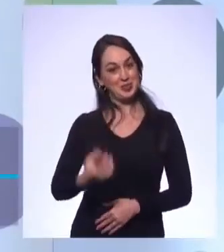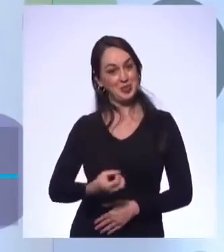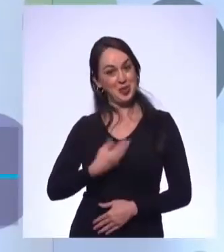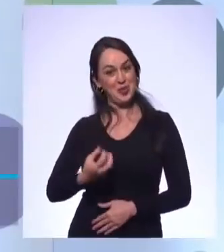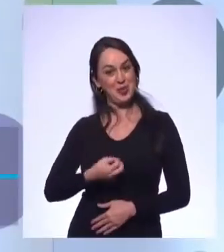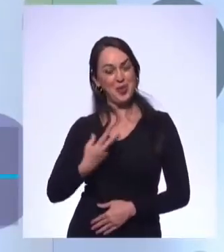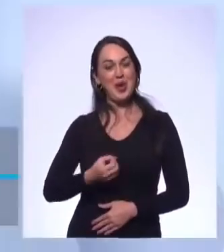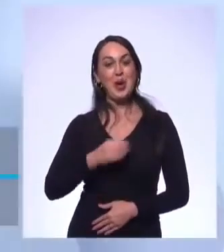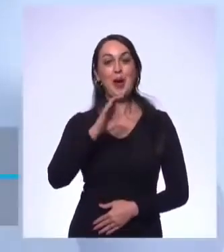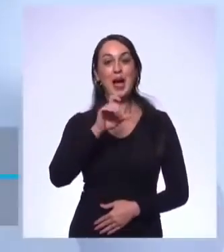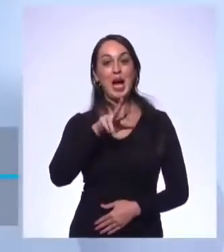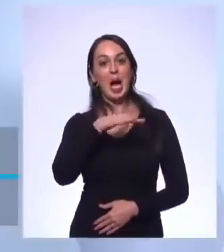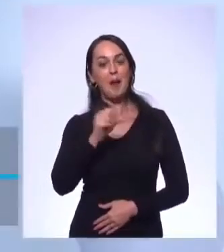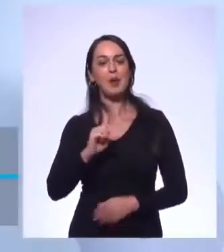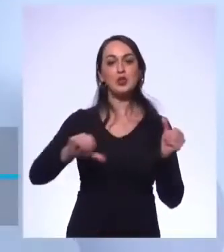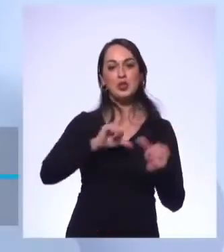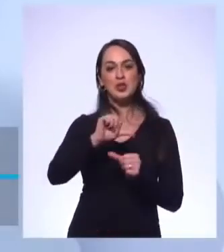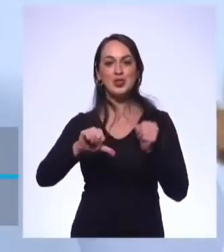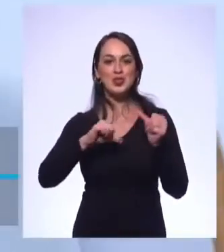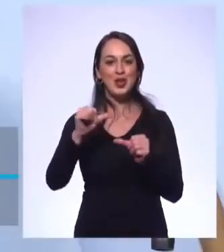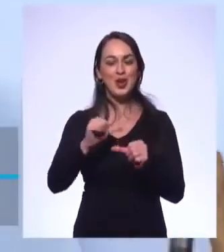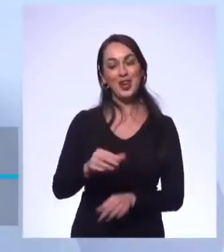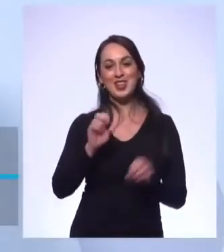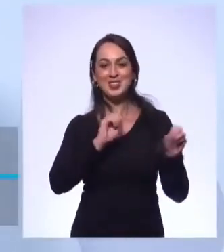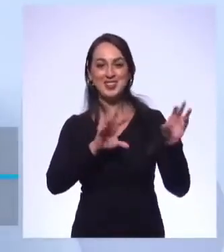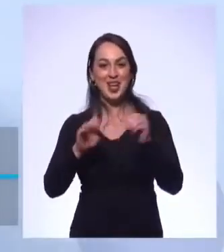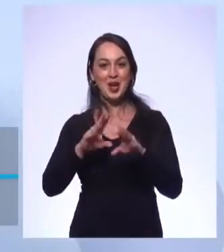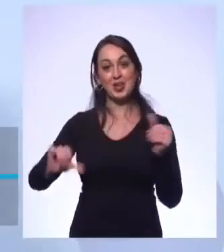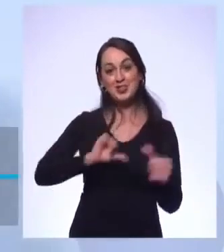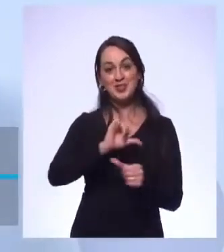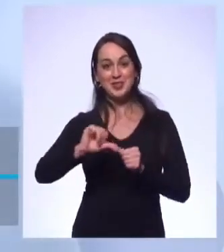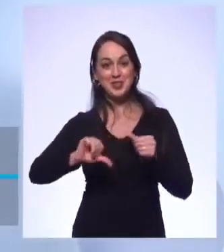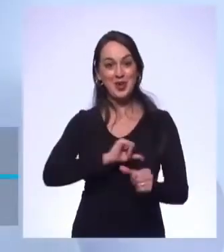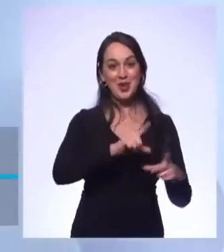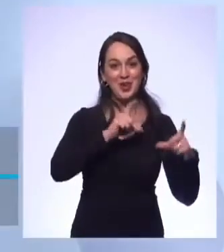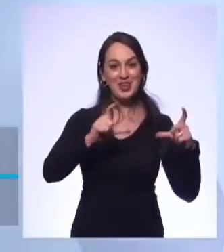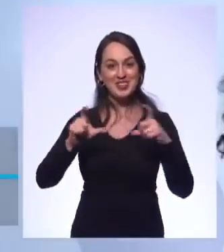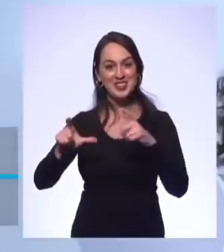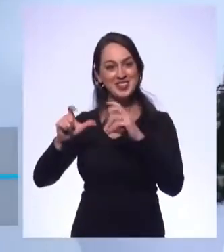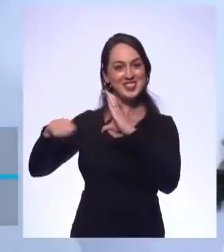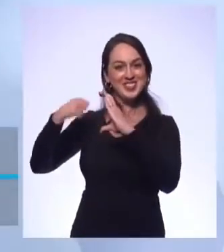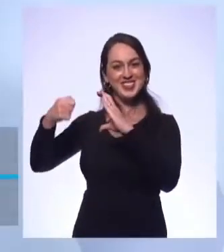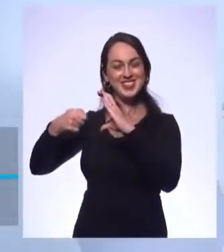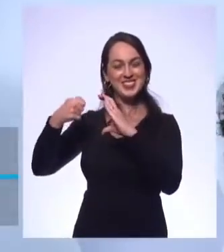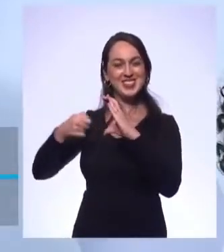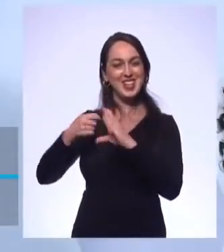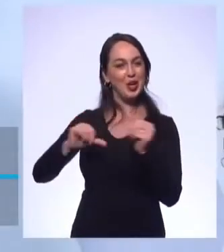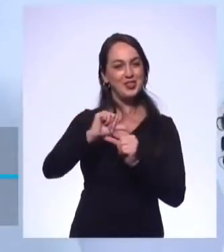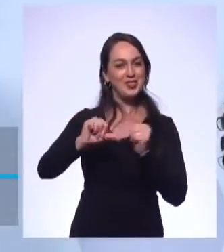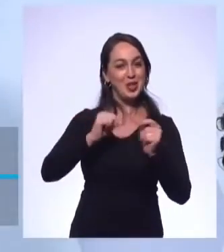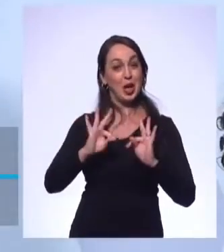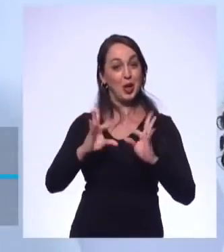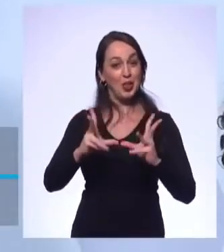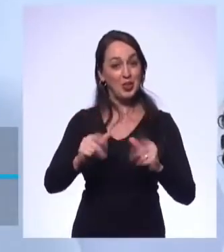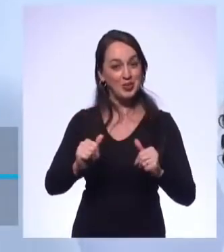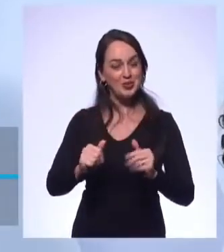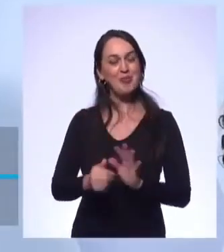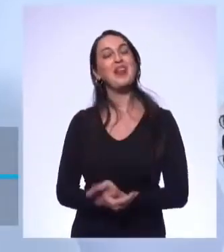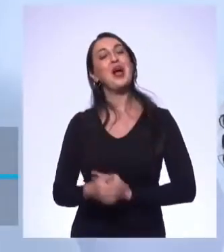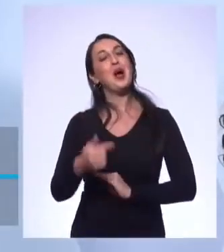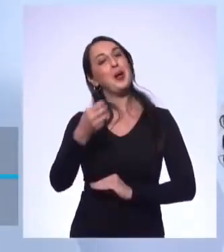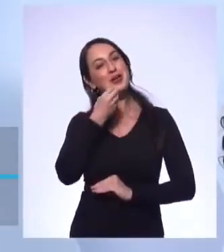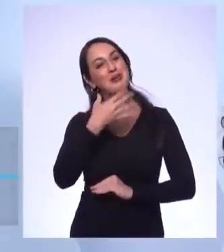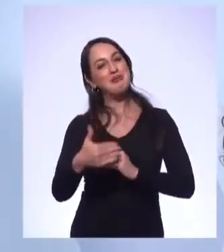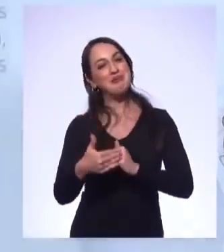mudam-se... todo o Centro de Mídias é composto por mudanças, tomando sempre novas atitudes. Mas vamos lá, gente. Quais são as habilidades da aula de hoje, da aula de